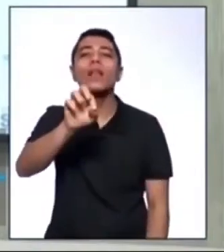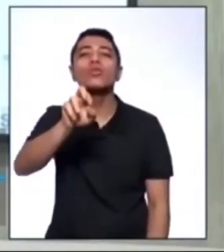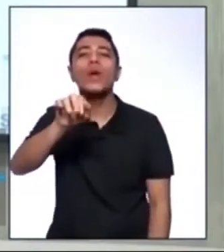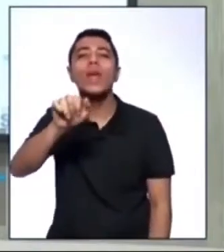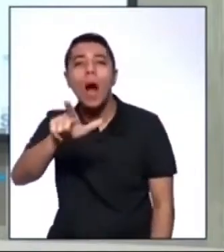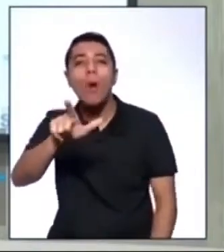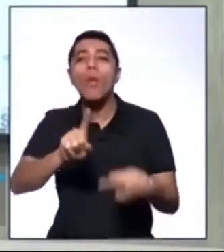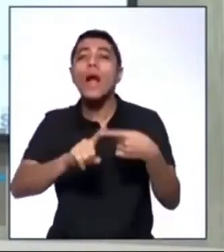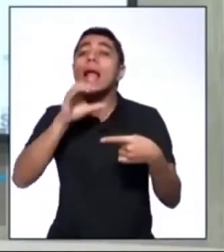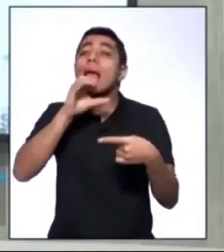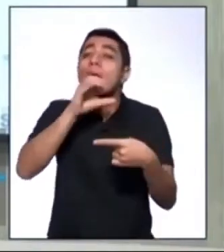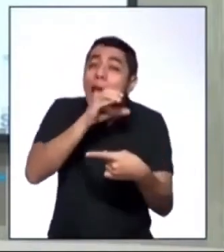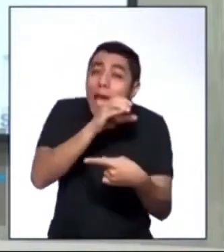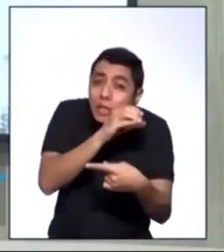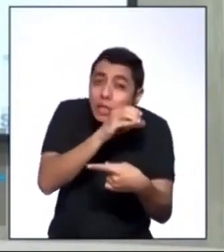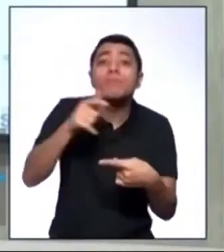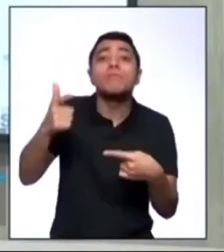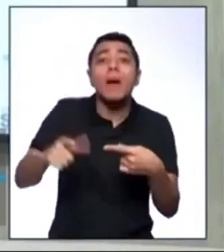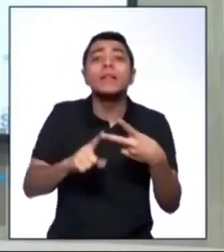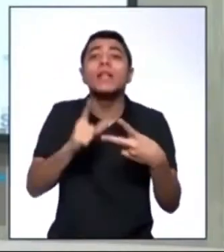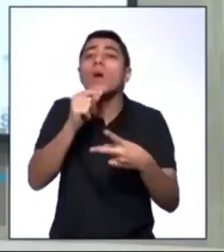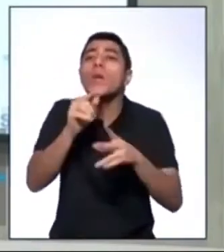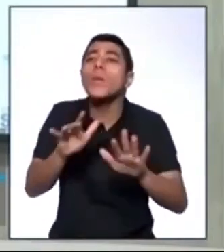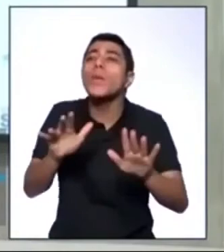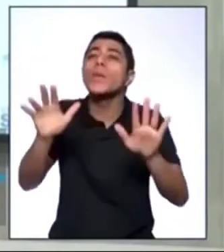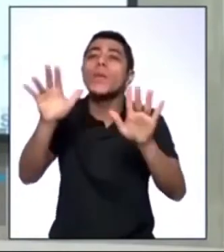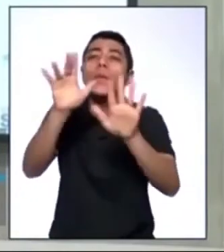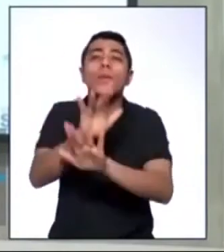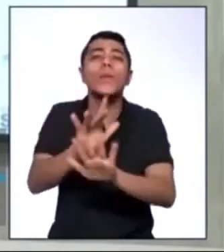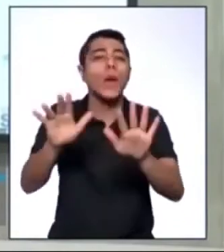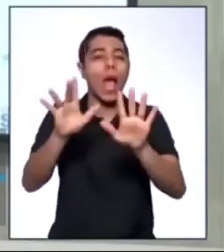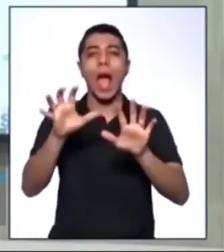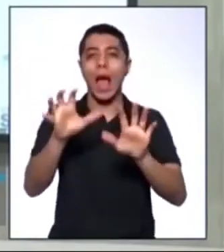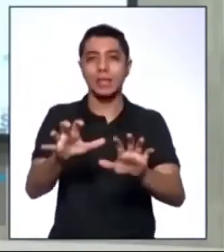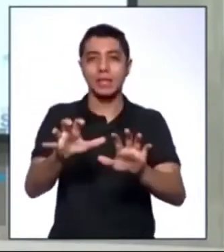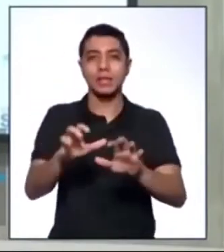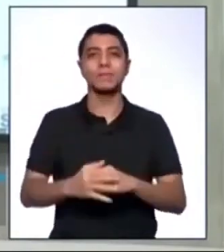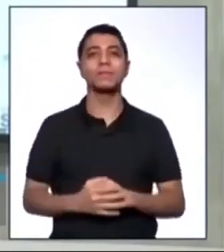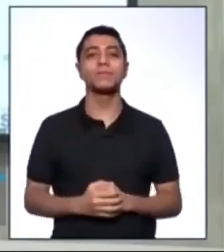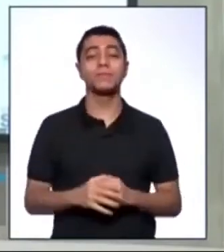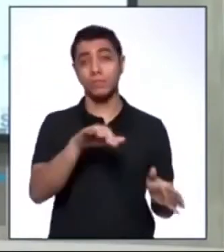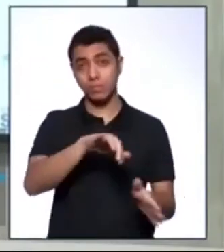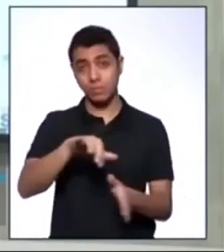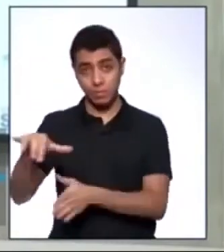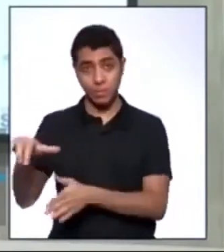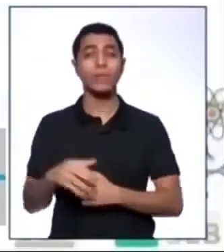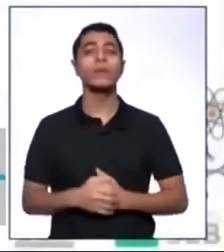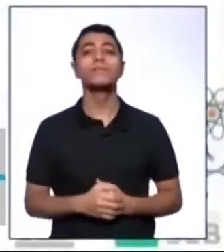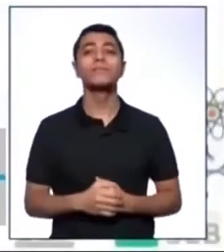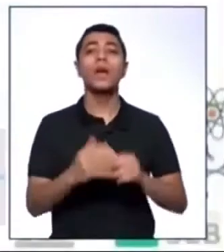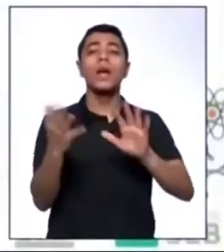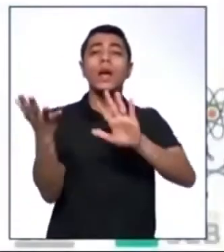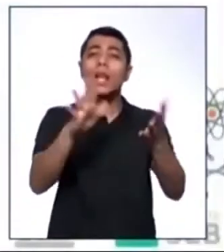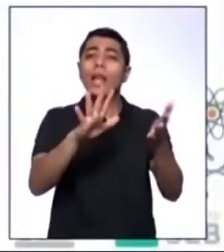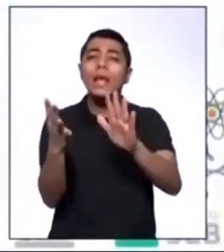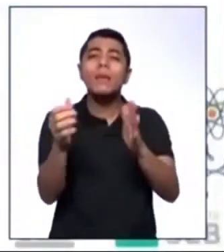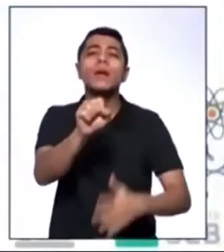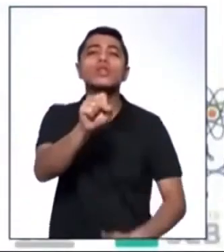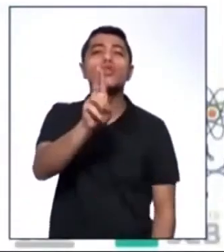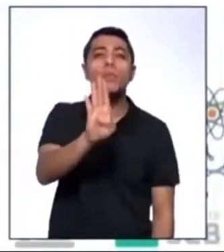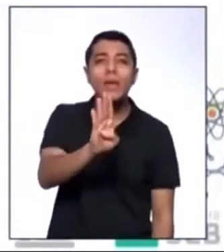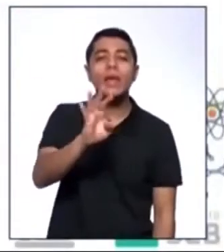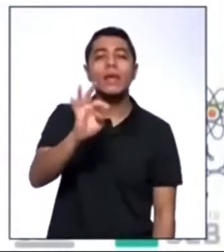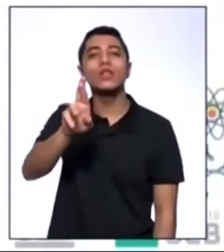E o clima subtropical? O que o clima subtropical nos chama a atenção? Em relação